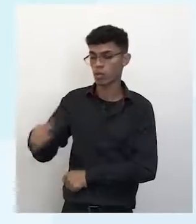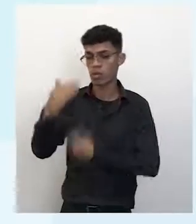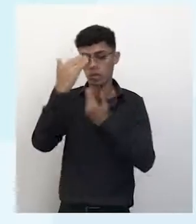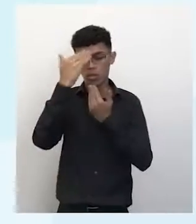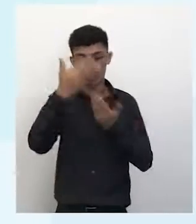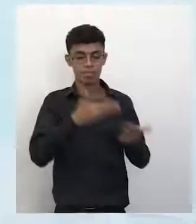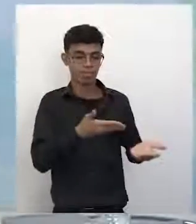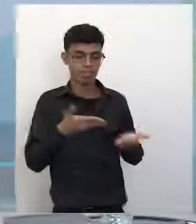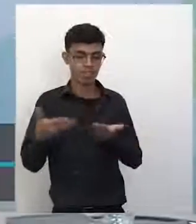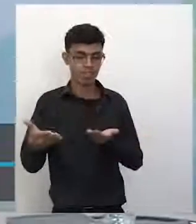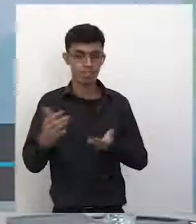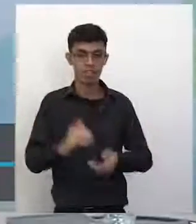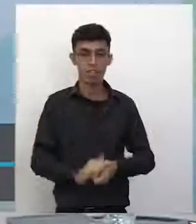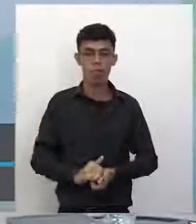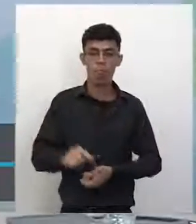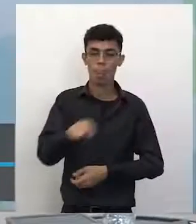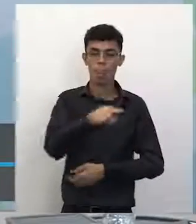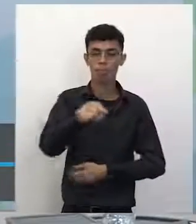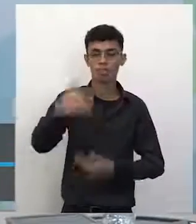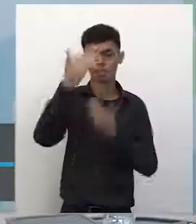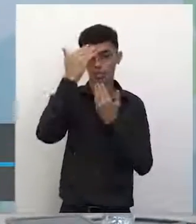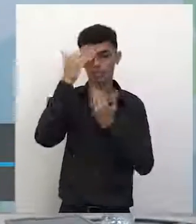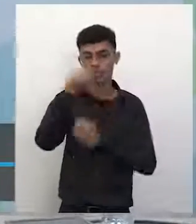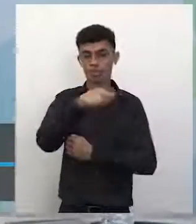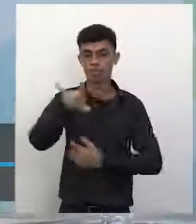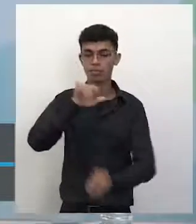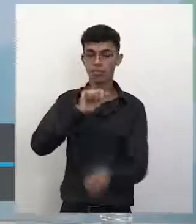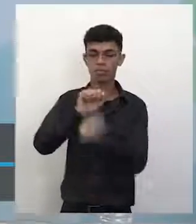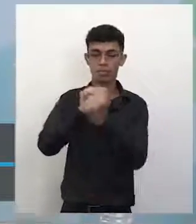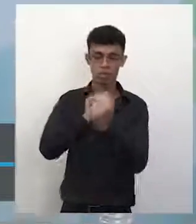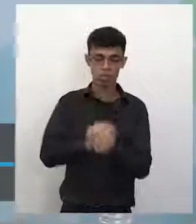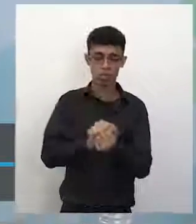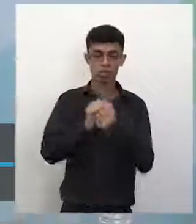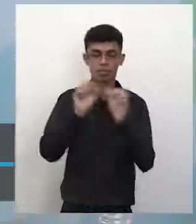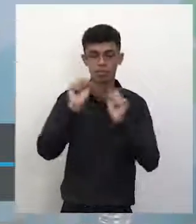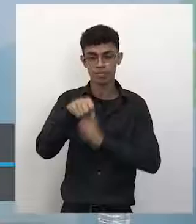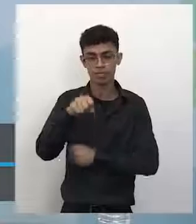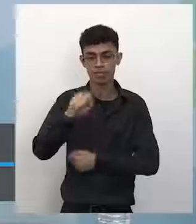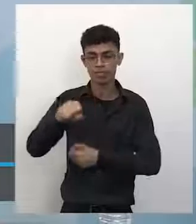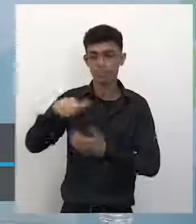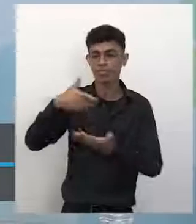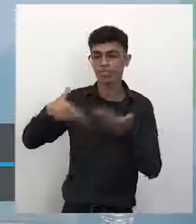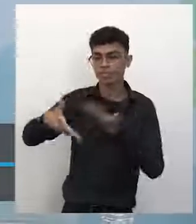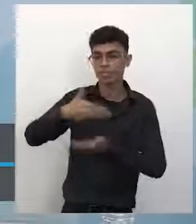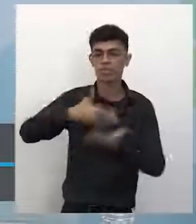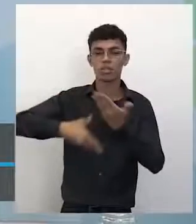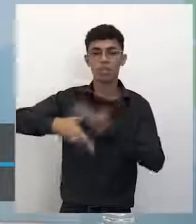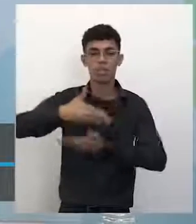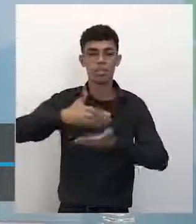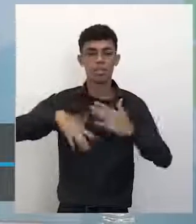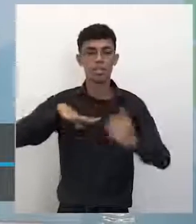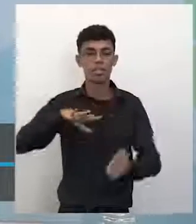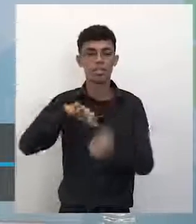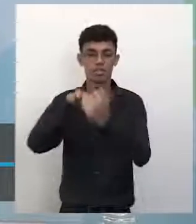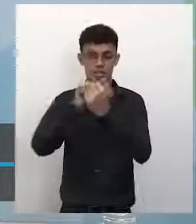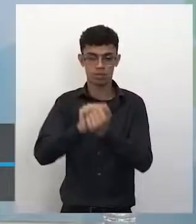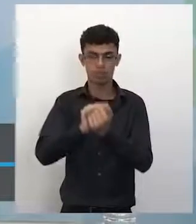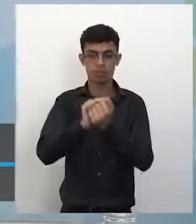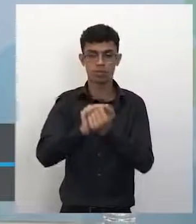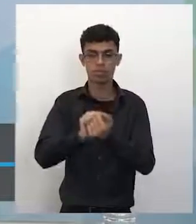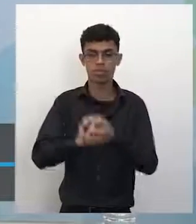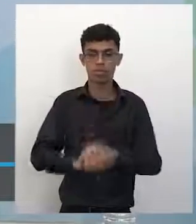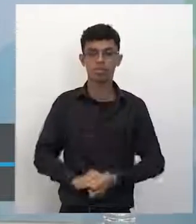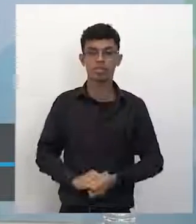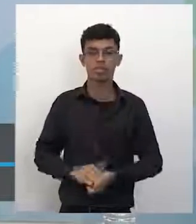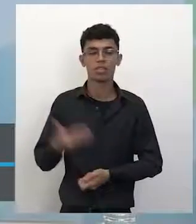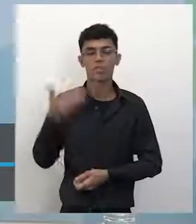pelo convite. E, pessoal, muito obrigado por estarem aqui com a gente. É isso mesmo, essa dinâmica aí da gente trabalhando tudo junto e levando